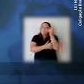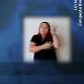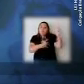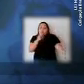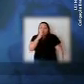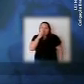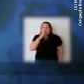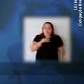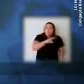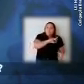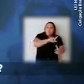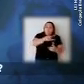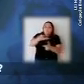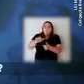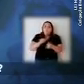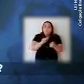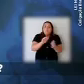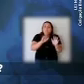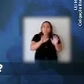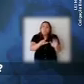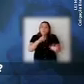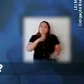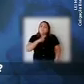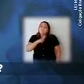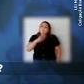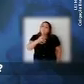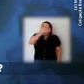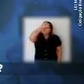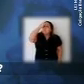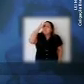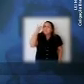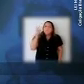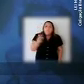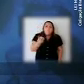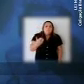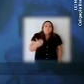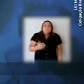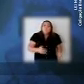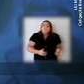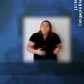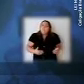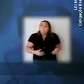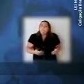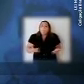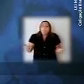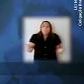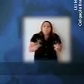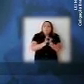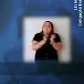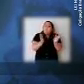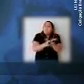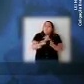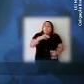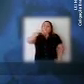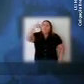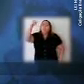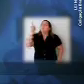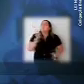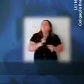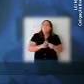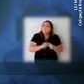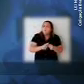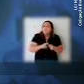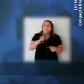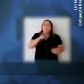por que ainda existe tanta gente passando por necessidades no Nordeste? Por que muitos irmãos do sertão ainda vão